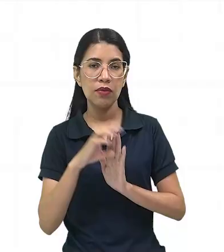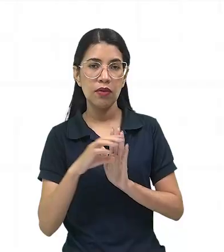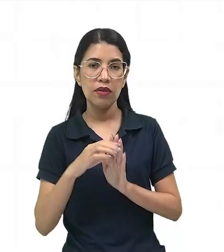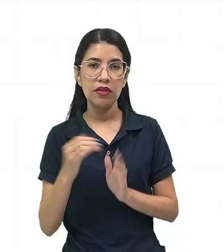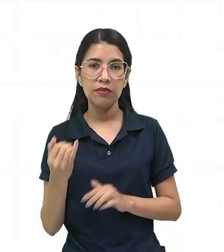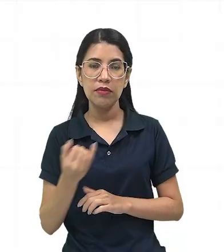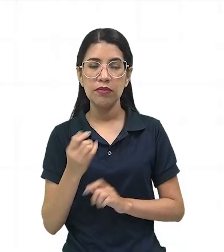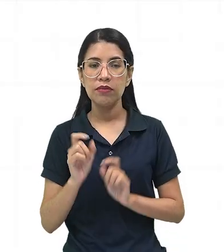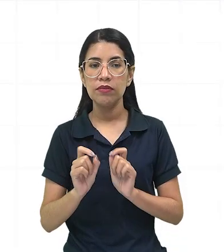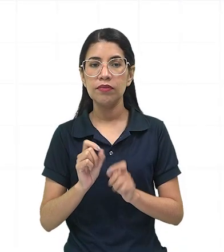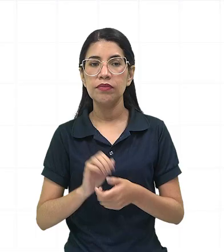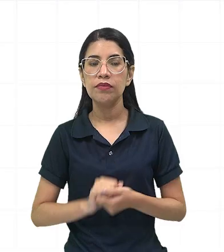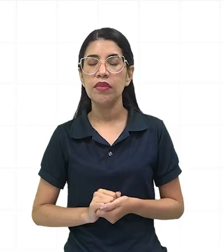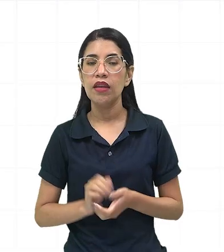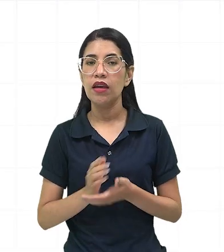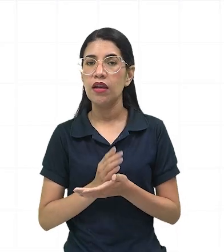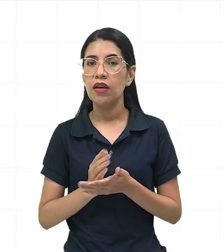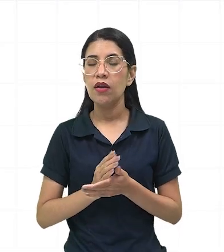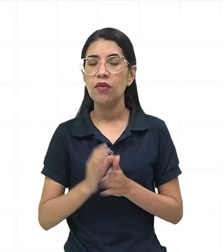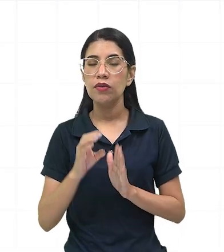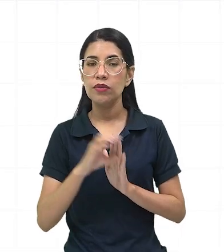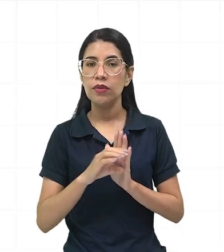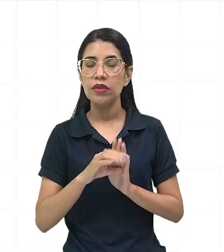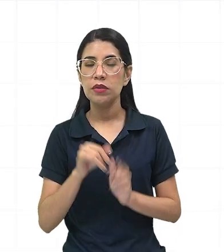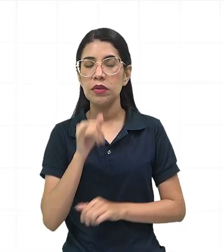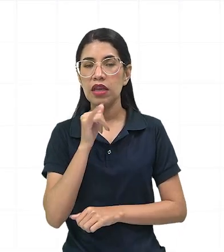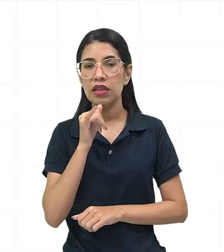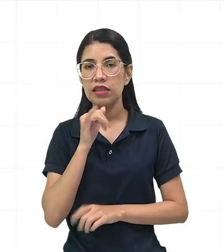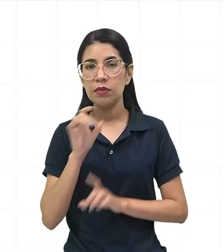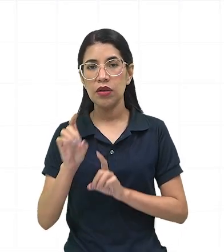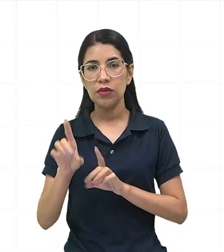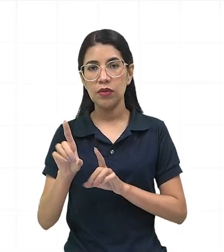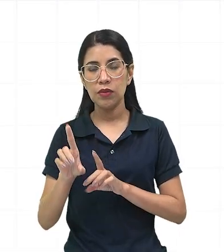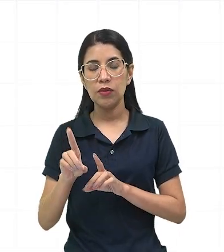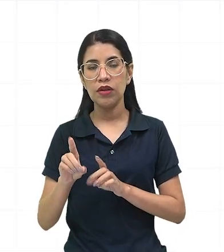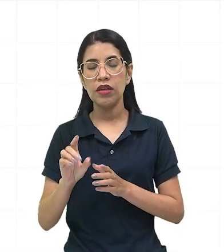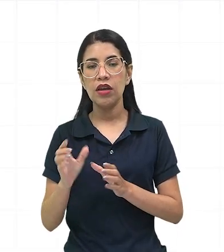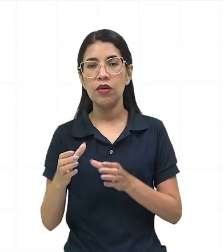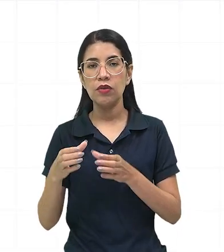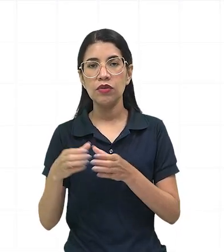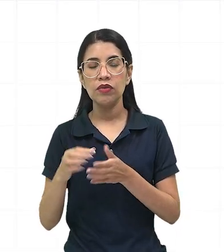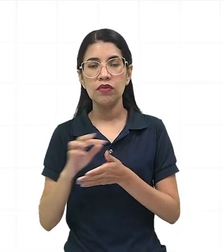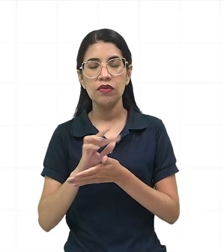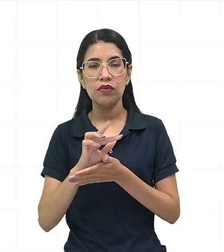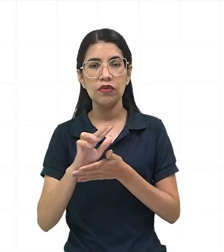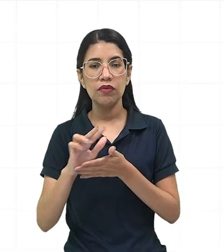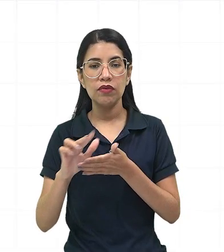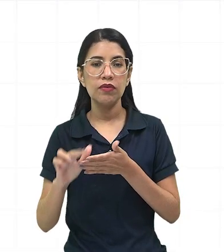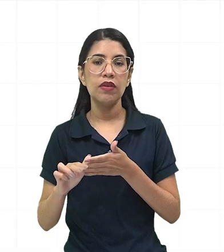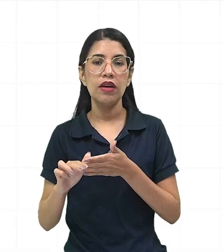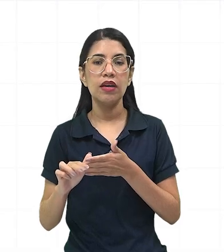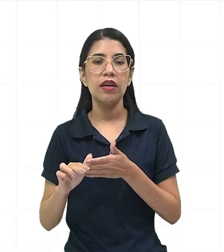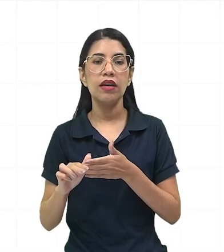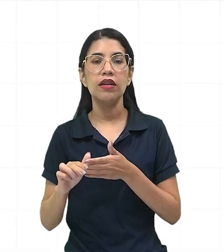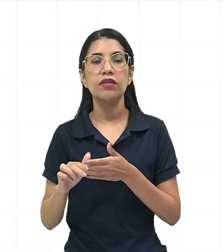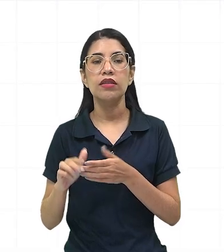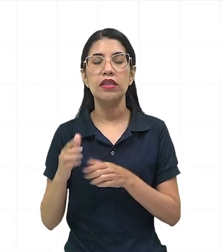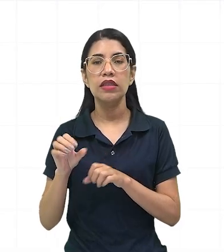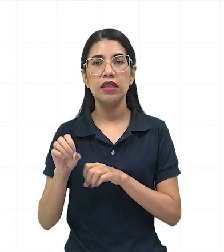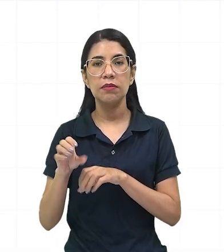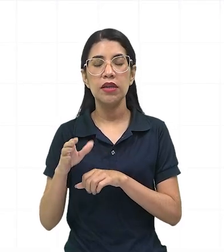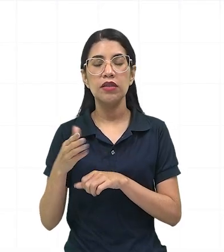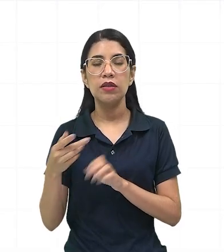importantes. Vamos lá, então. Algumas definições como doutrina, que é o conjunto de ensinamentos fundamentais de uma determinada